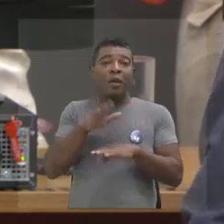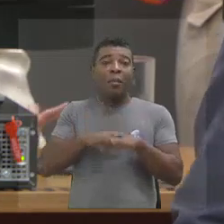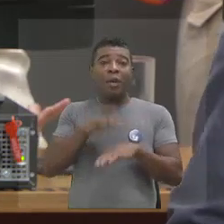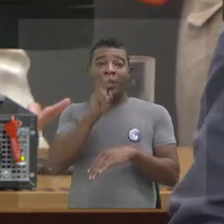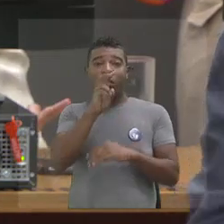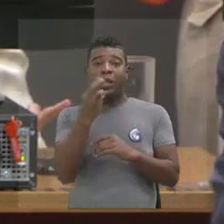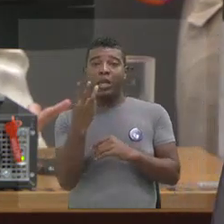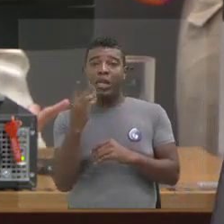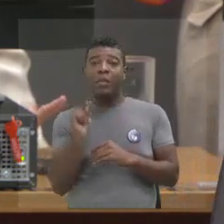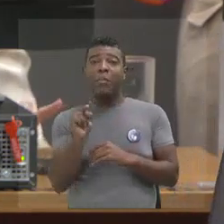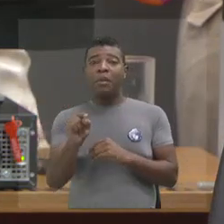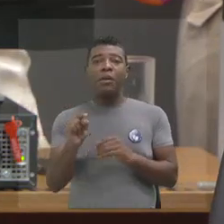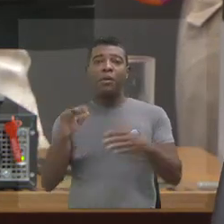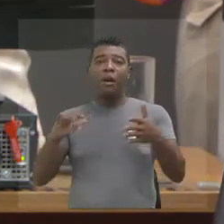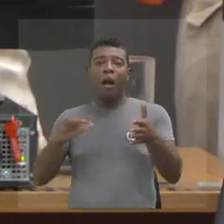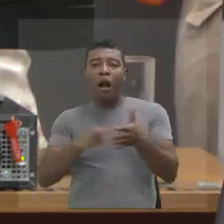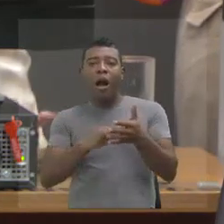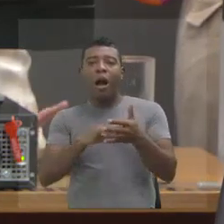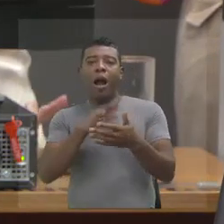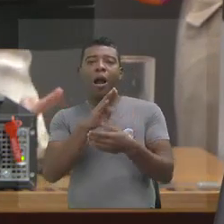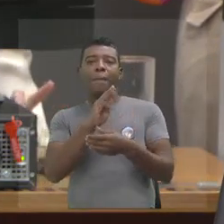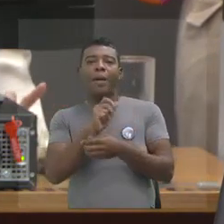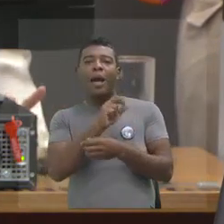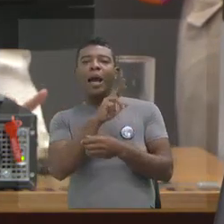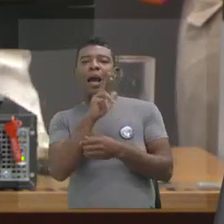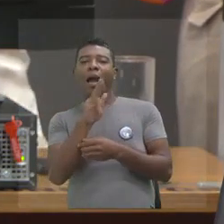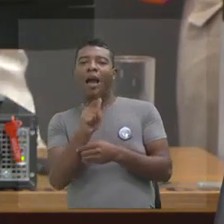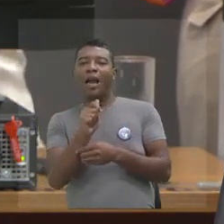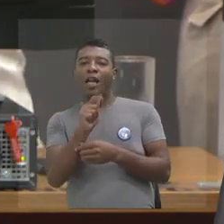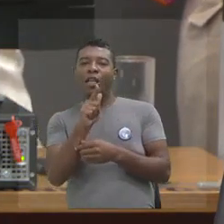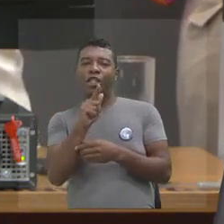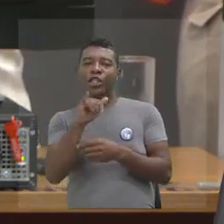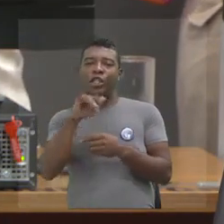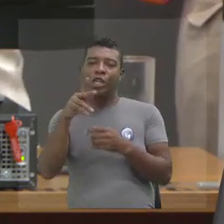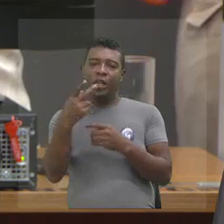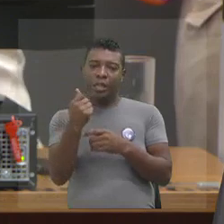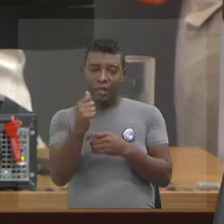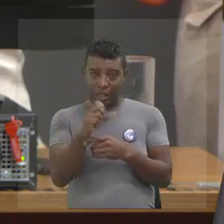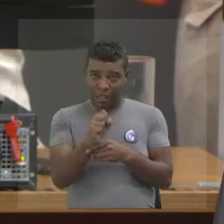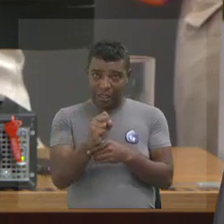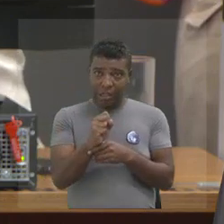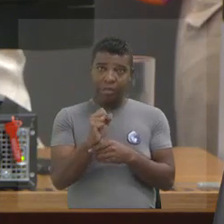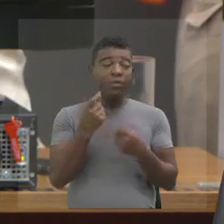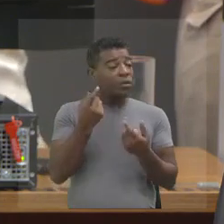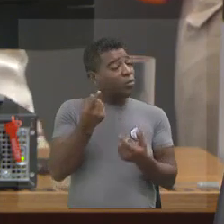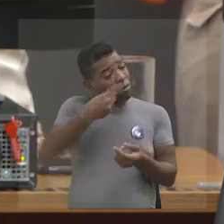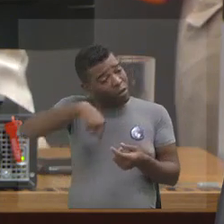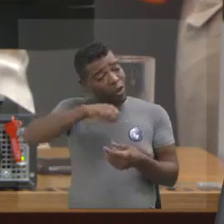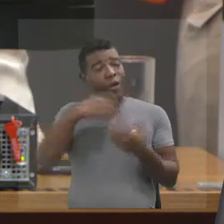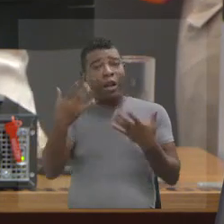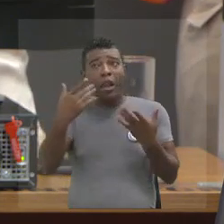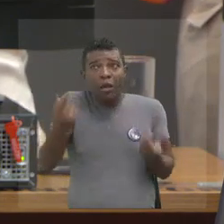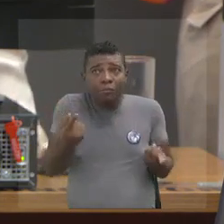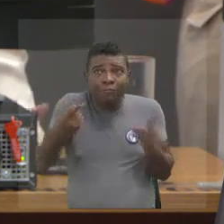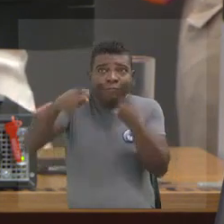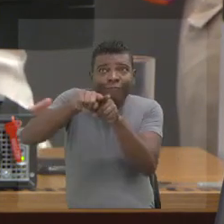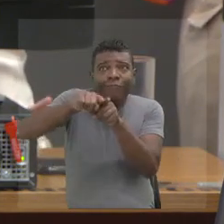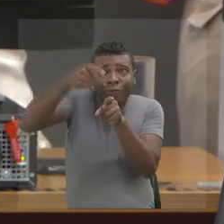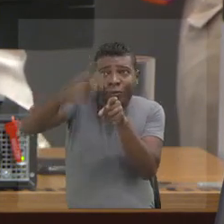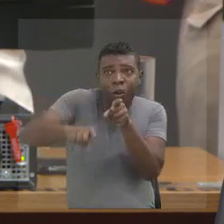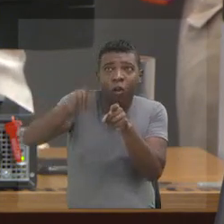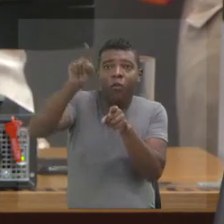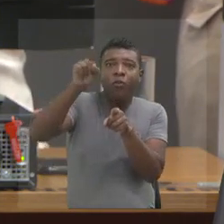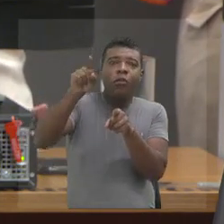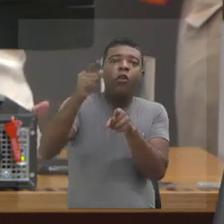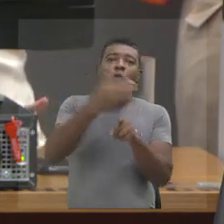e infelizmente assim nós gostaríamos dessa parceria com o governo federal novamente né Para dar